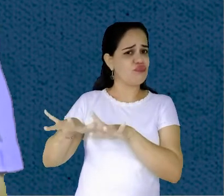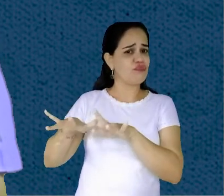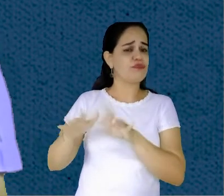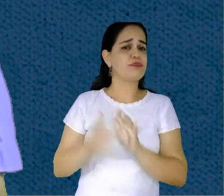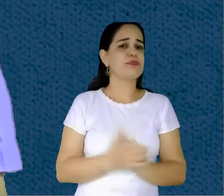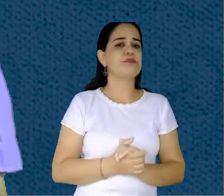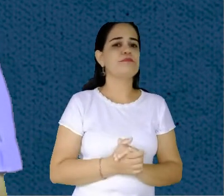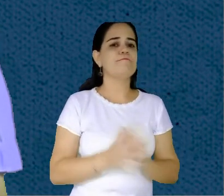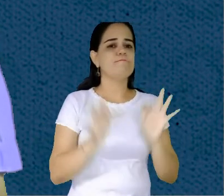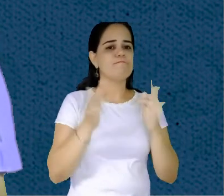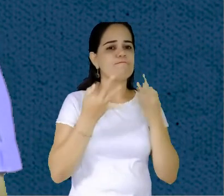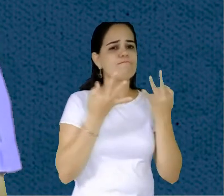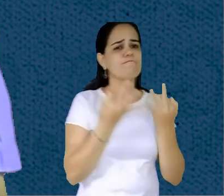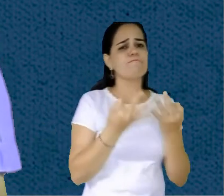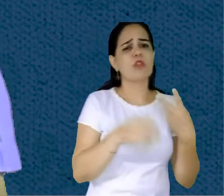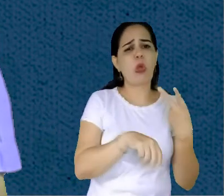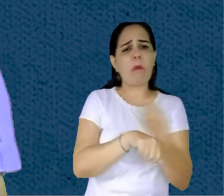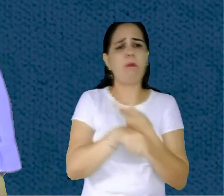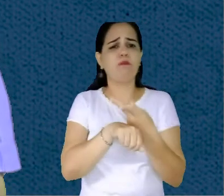corpo.